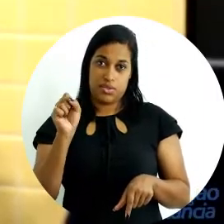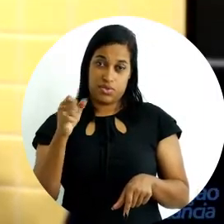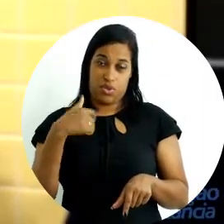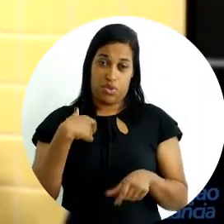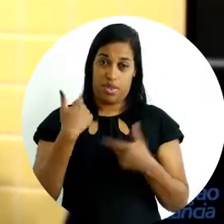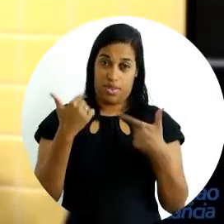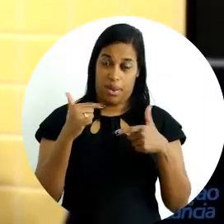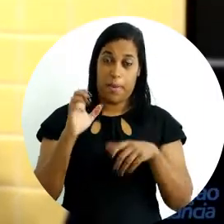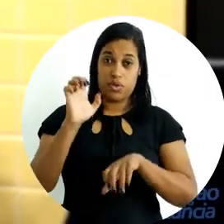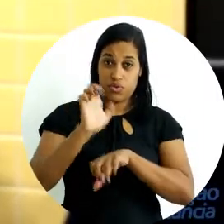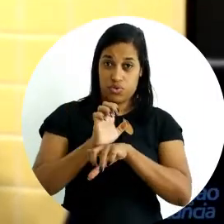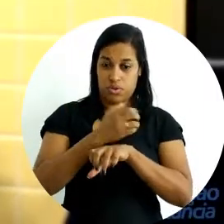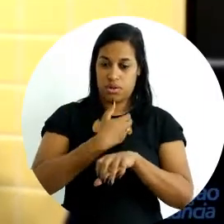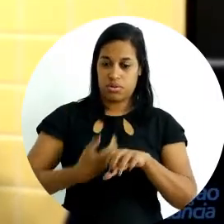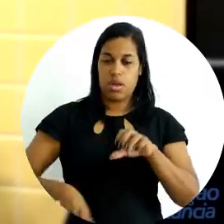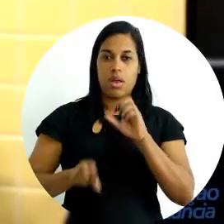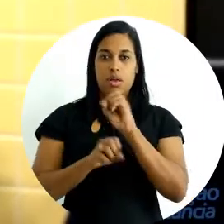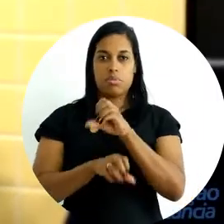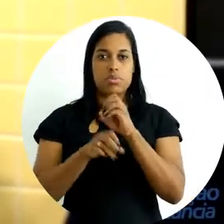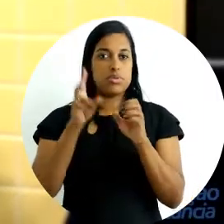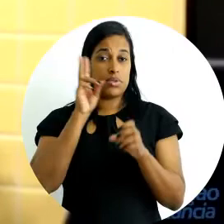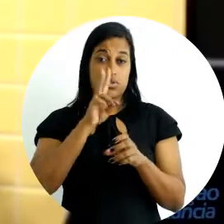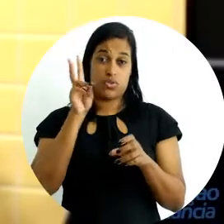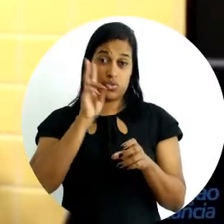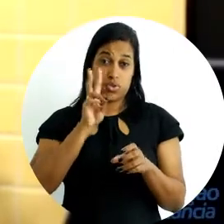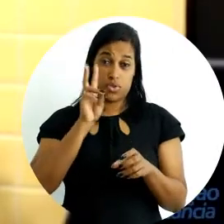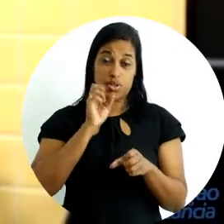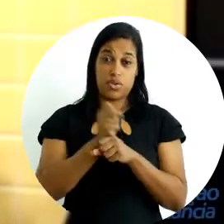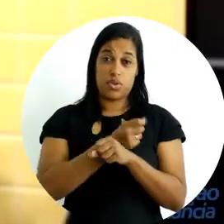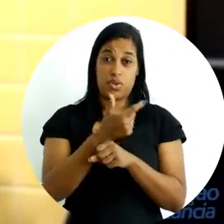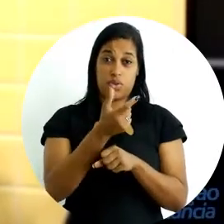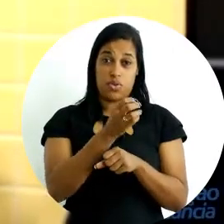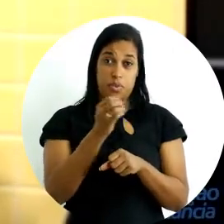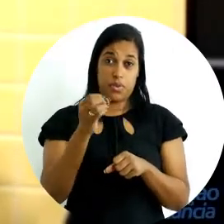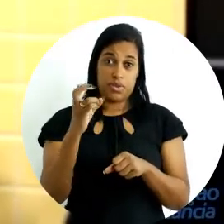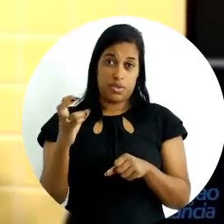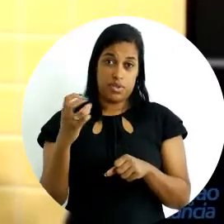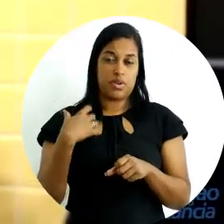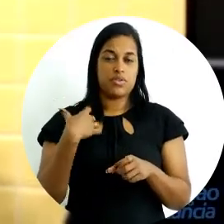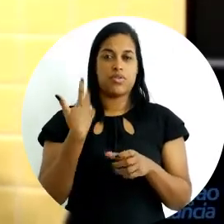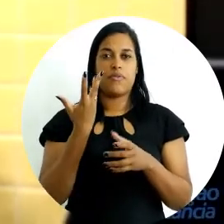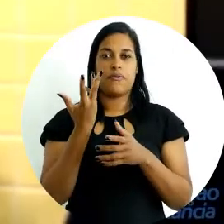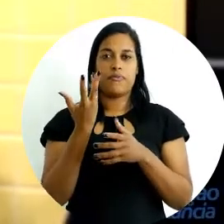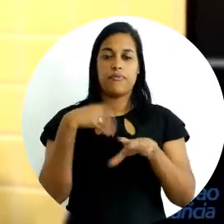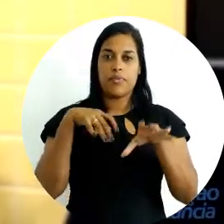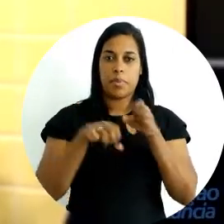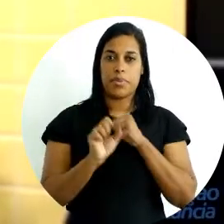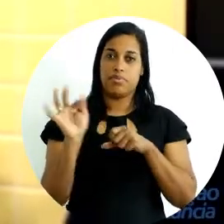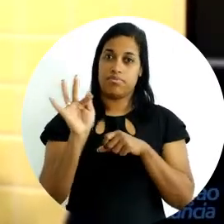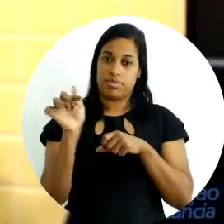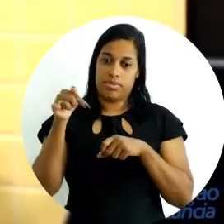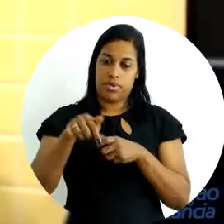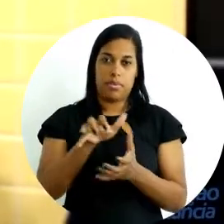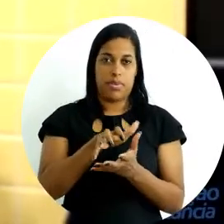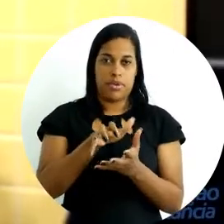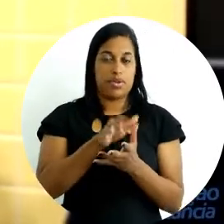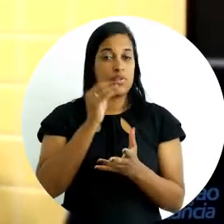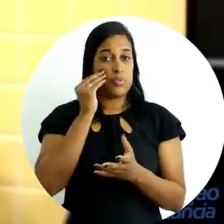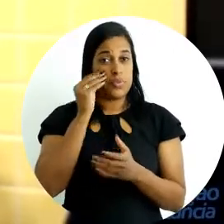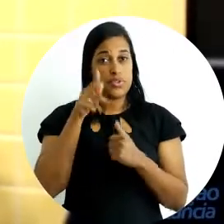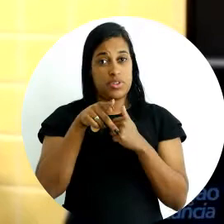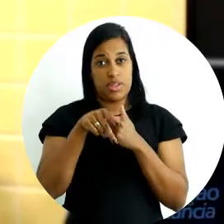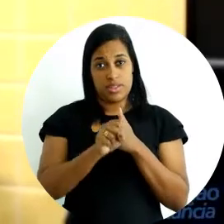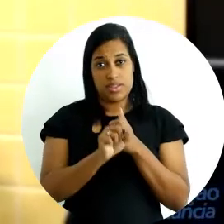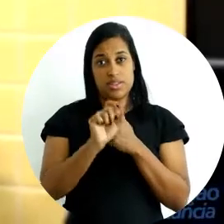estadual desde 2005, lecionando a disciplina de História. Sou formada pela Universidade Federal de Pernambuco,